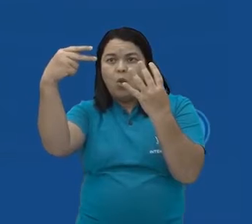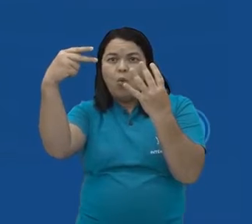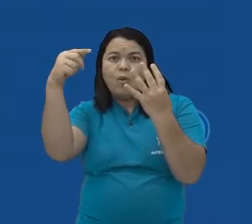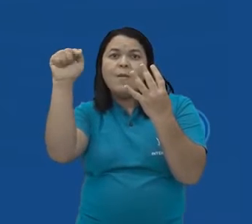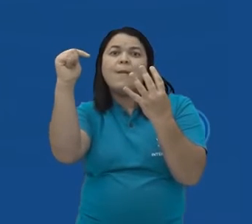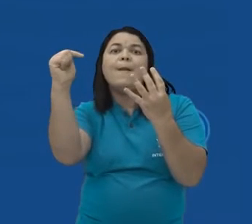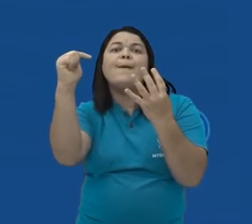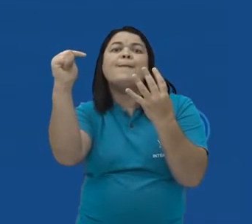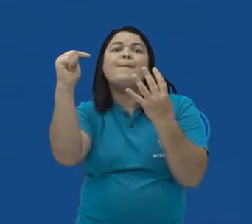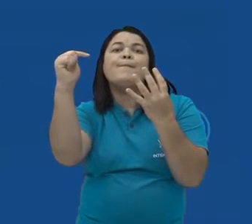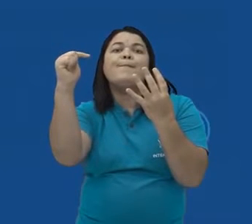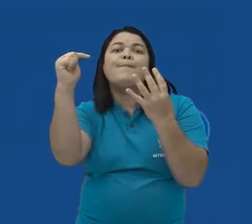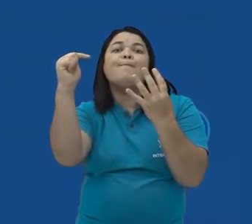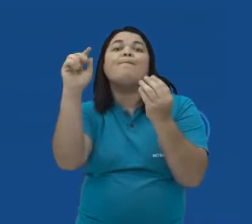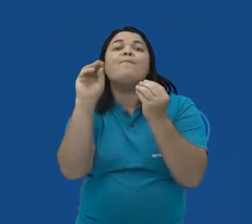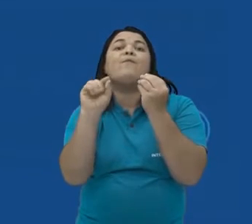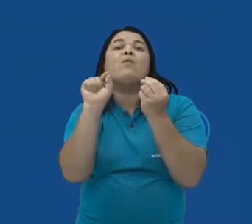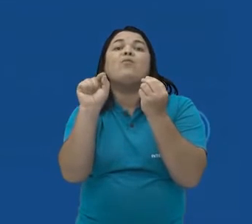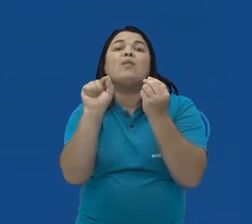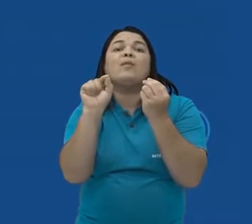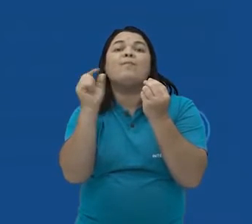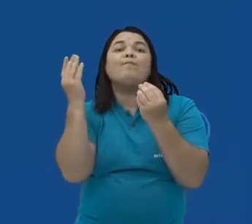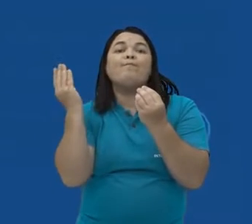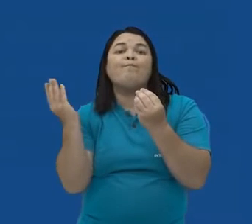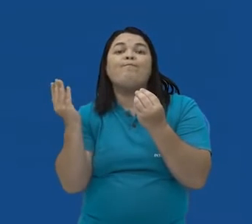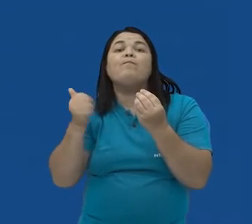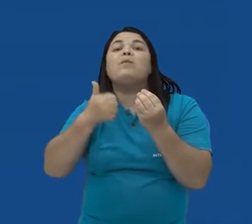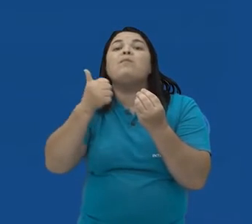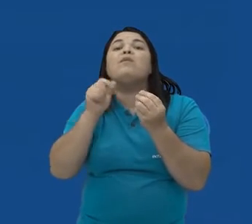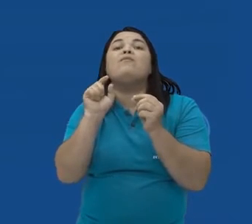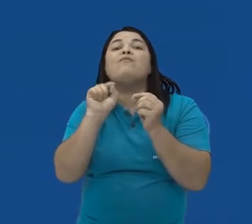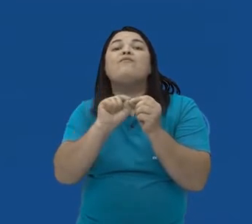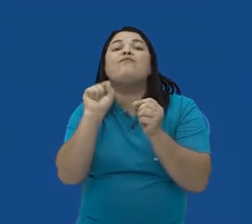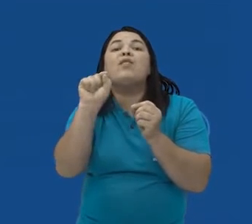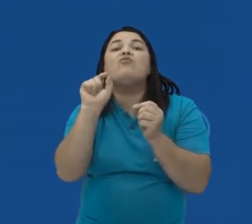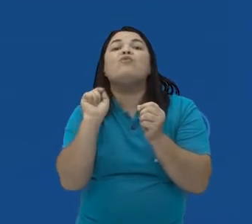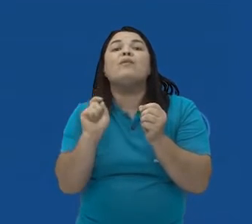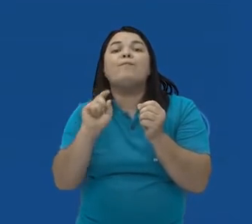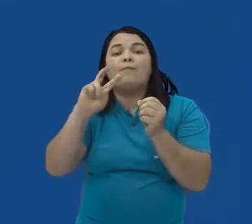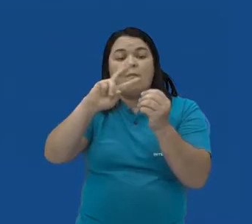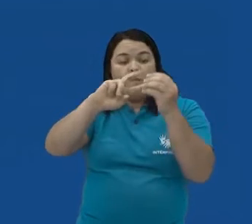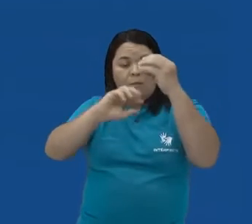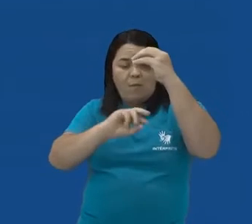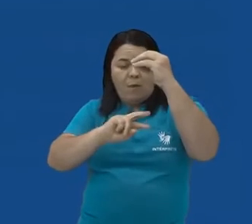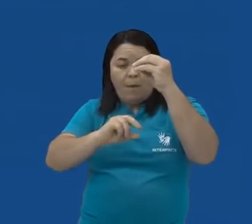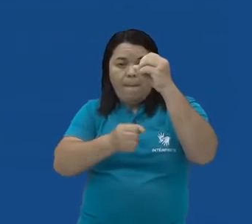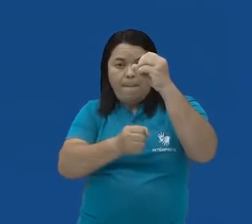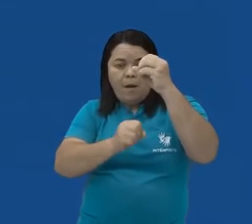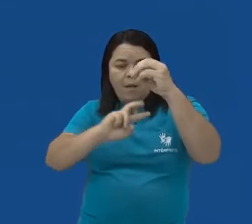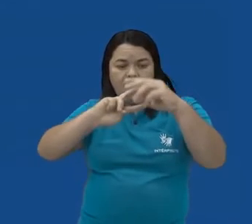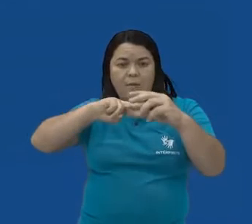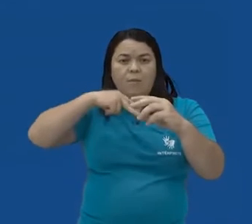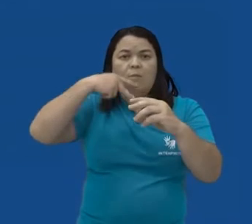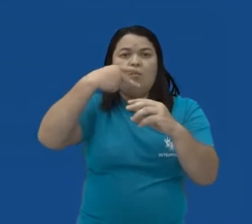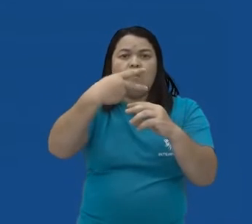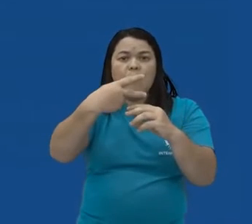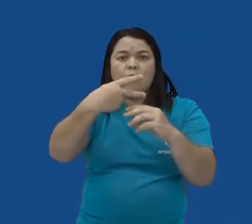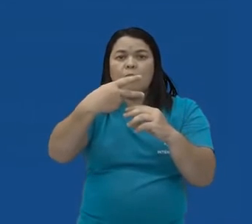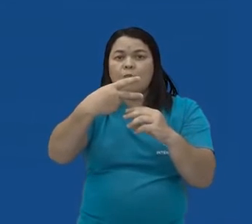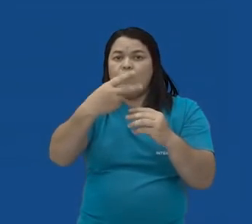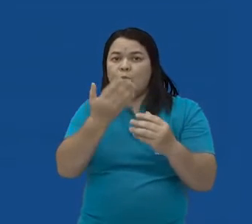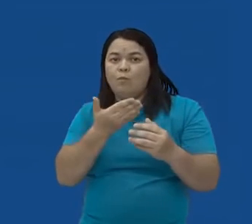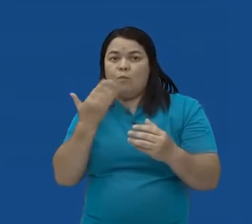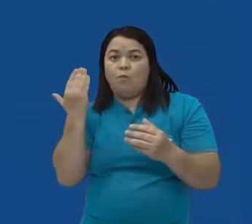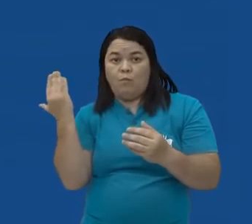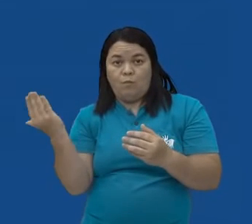que acontece? Pelo fato de expoente ser negativo, o primeiro passo é inverter essa base. Invertendo